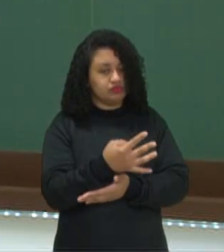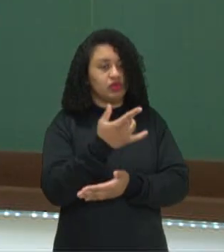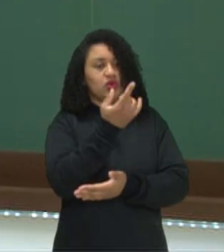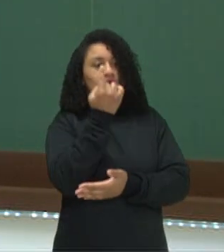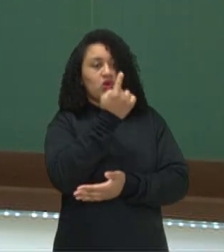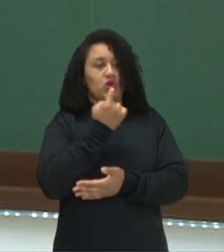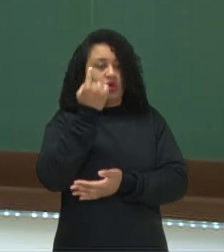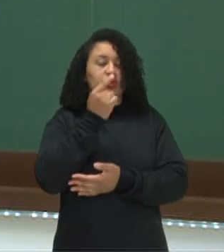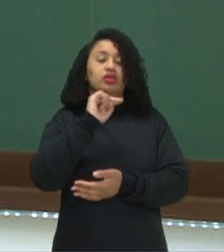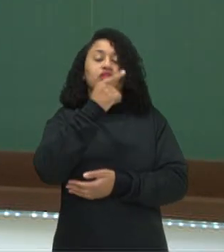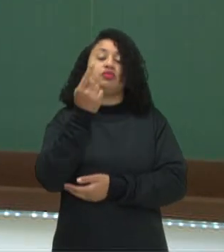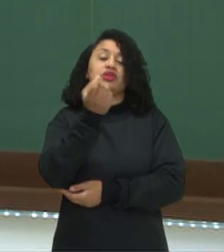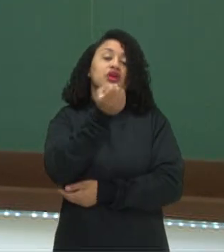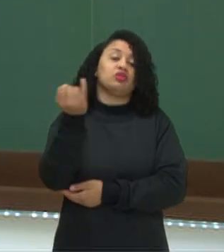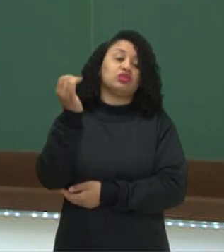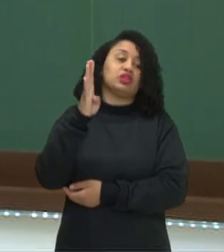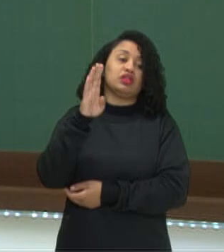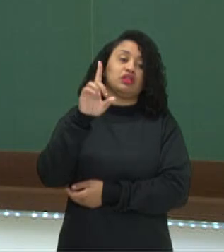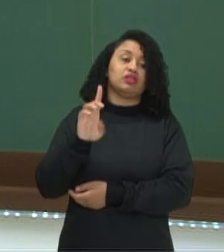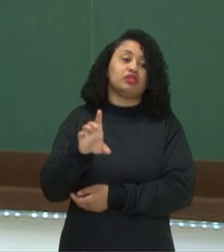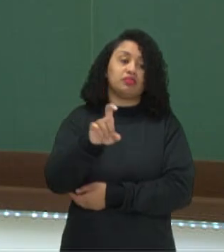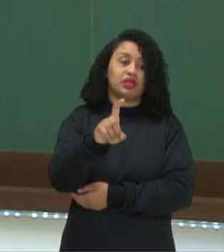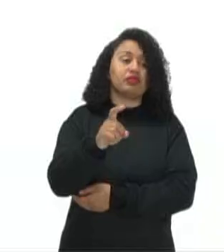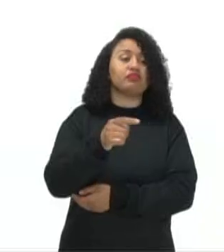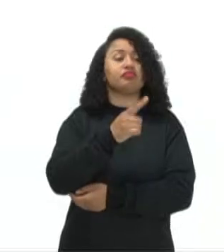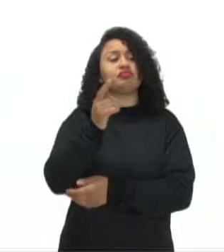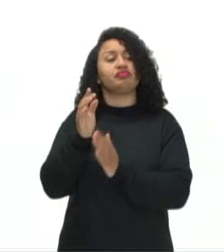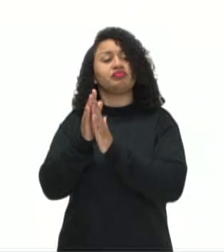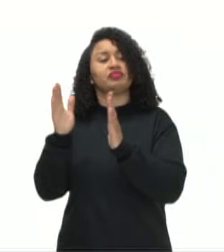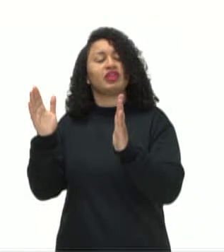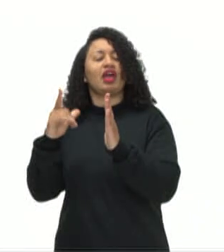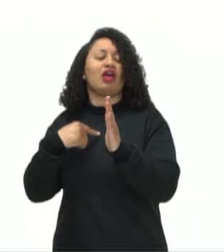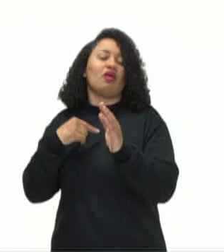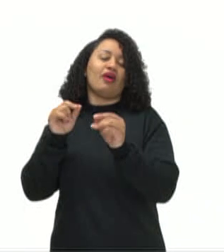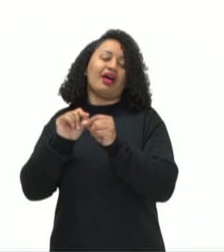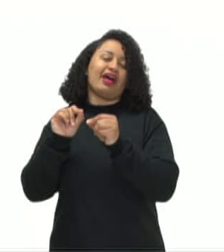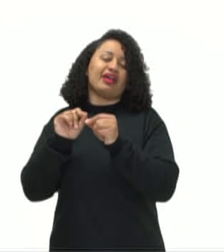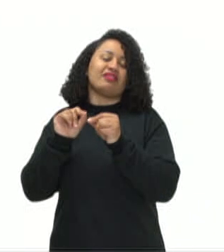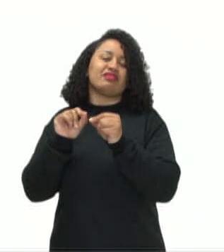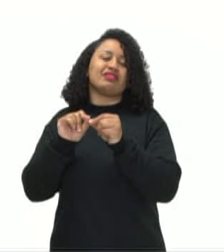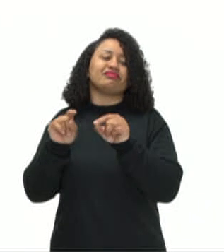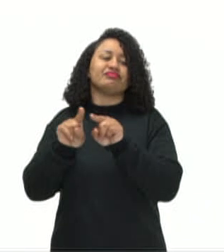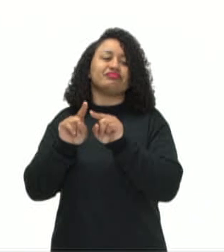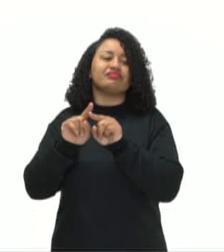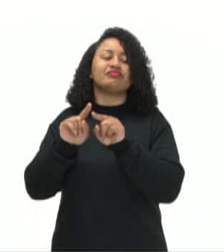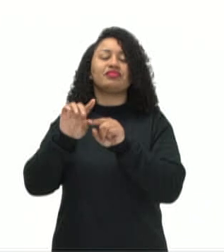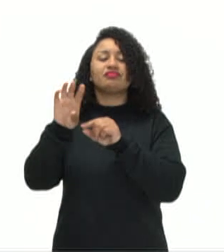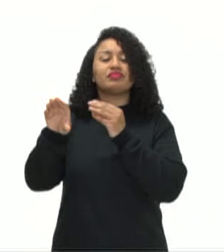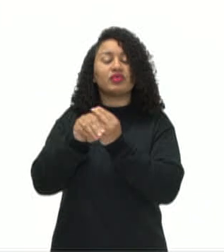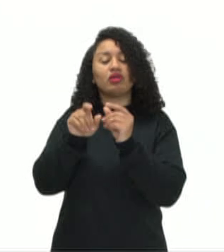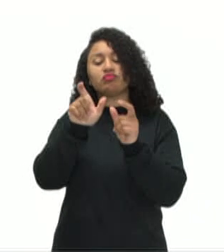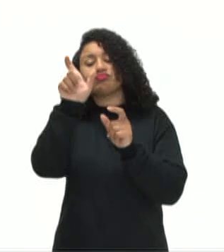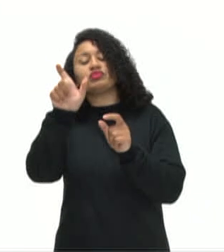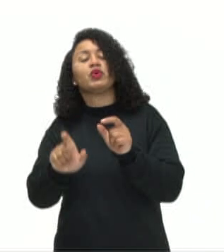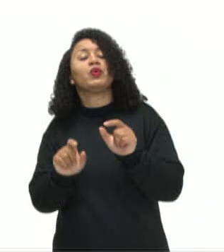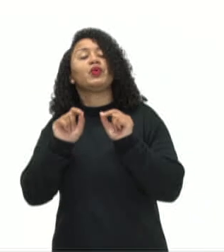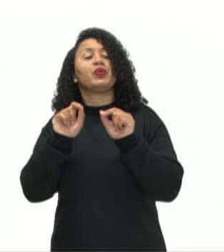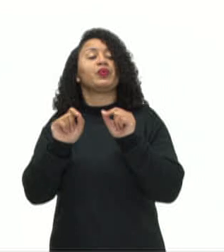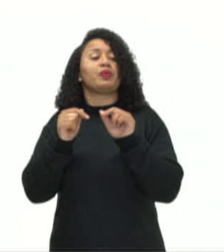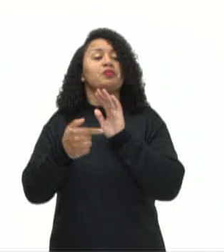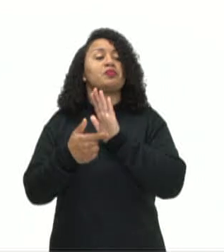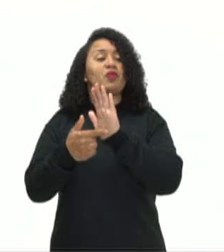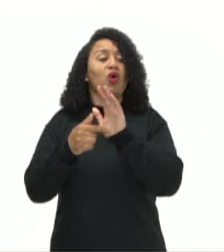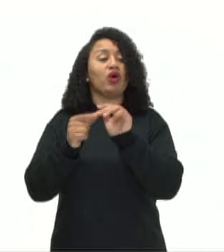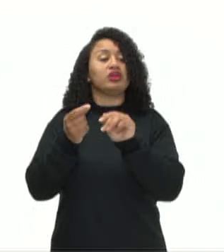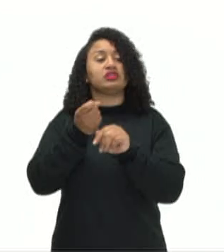o número de bactérias, né? E aqui, ainda a professora fez uma parte adicional, né? Uma coluna adicional, onde